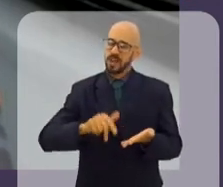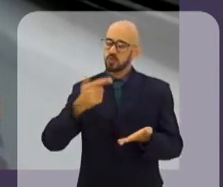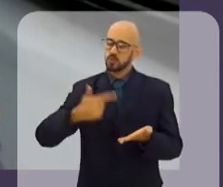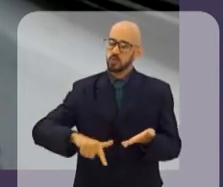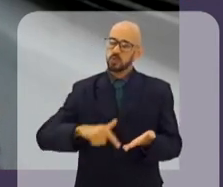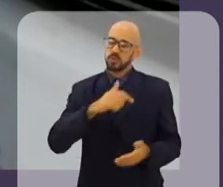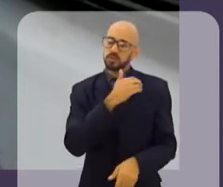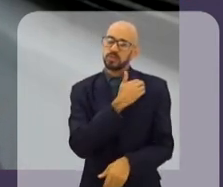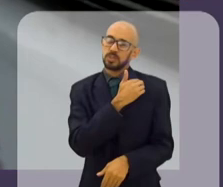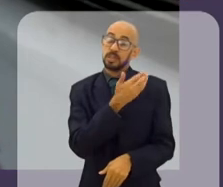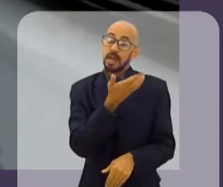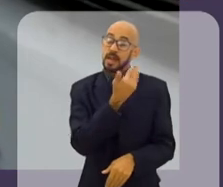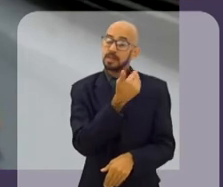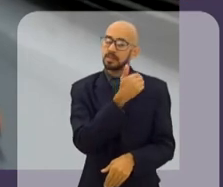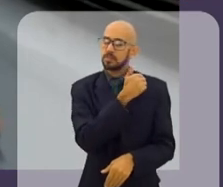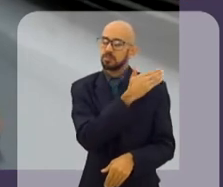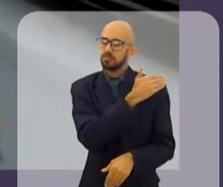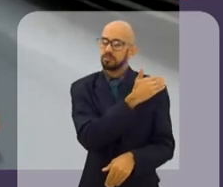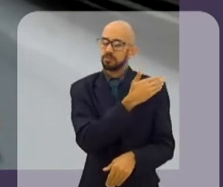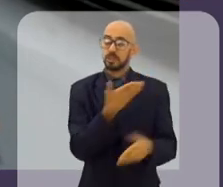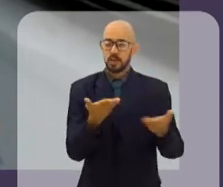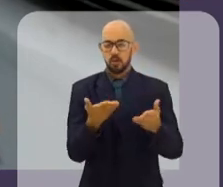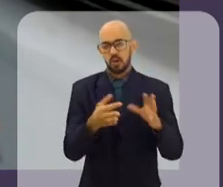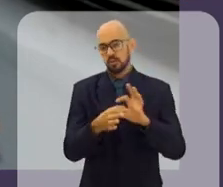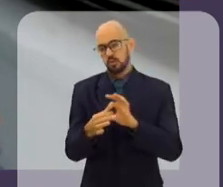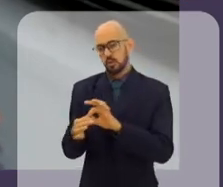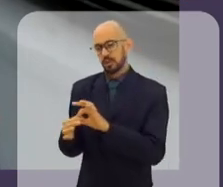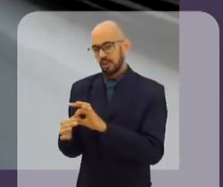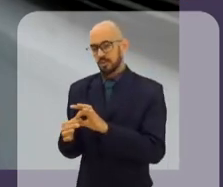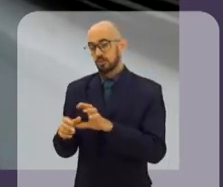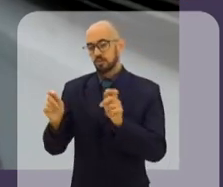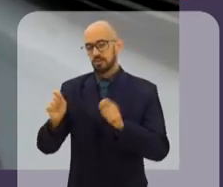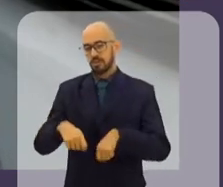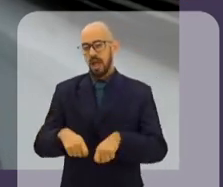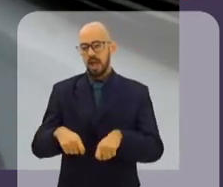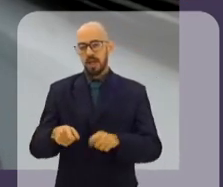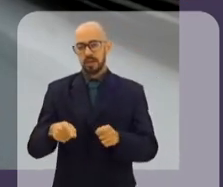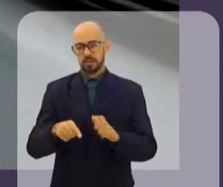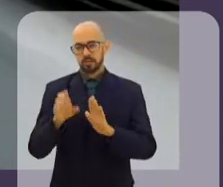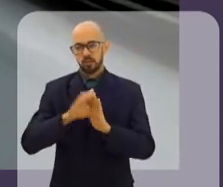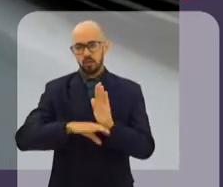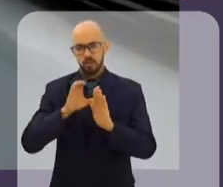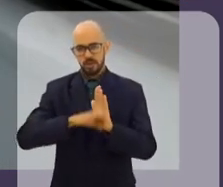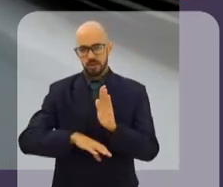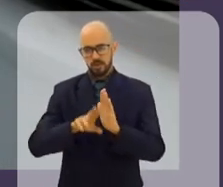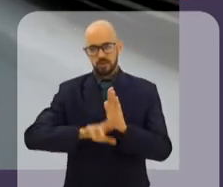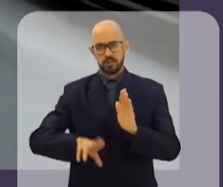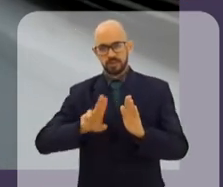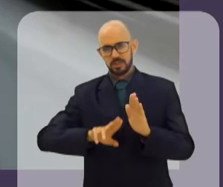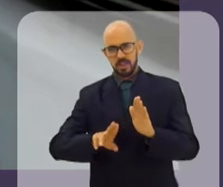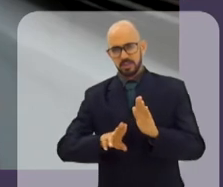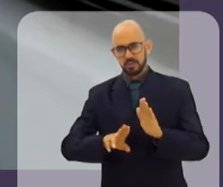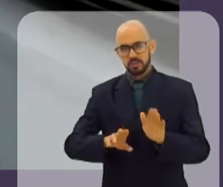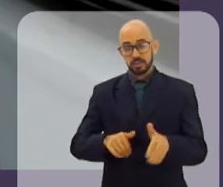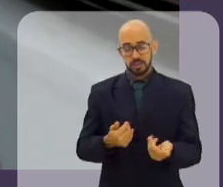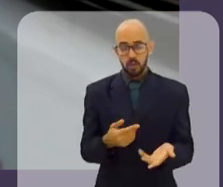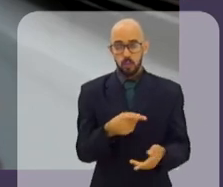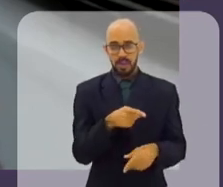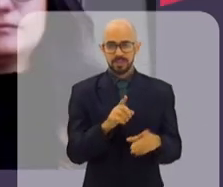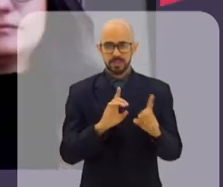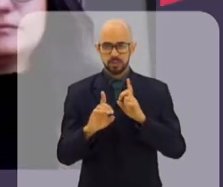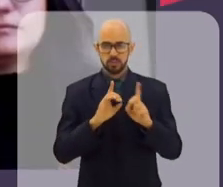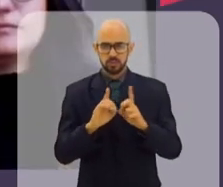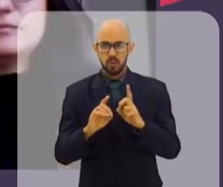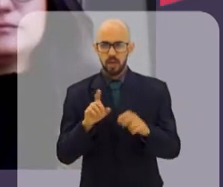estão agora, né, fazendo parte desse contexto, fazendo parte do currículo acadêmico. Eu acho que essa